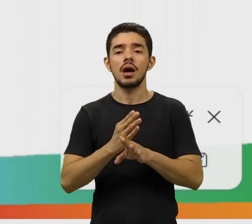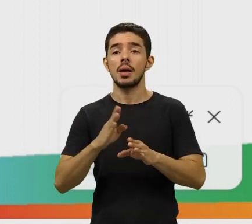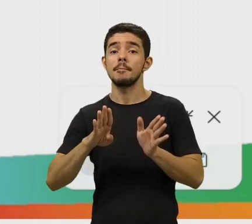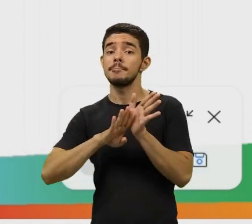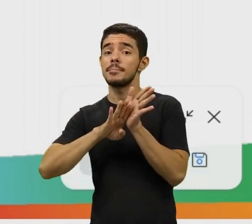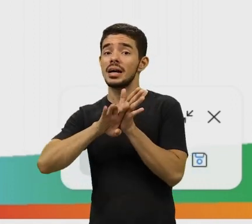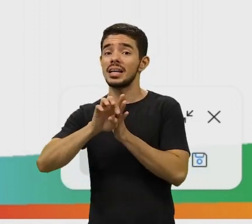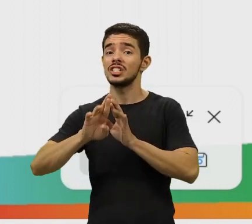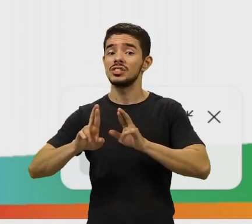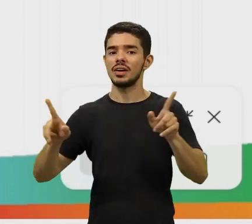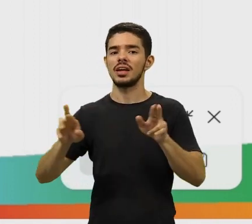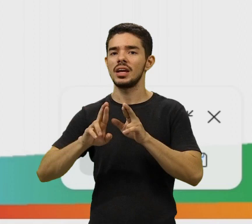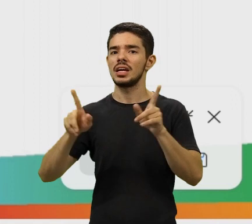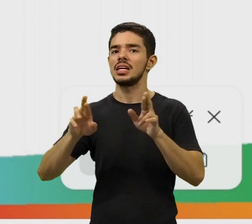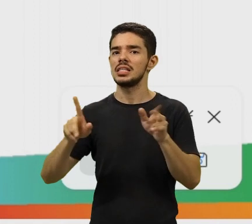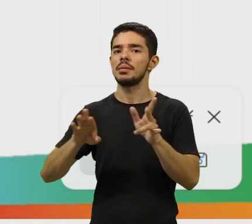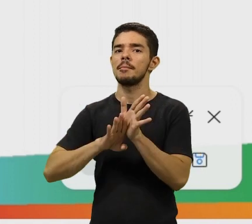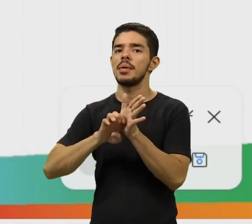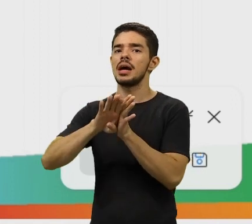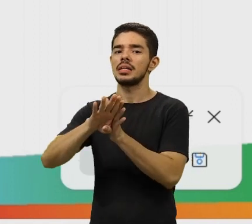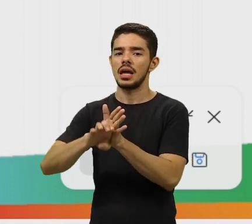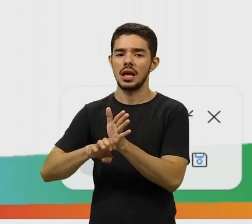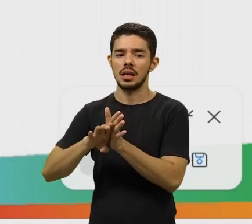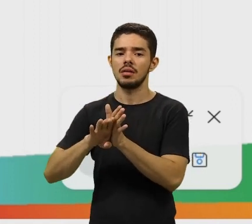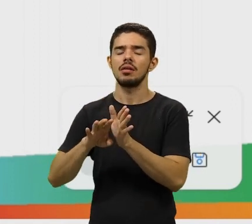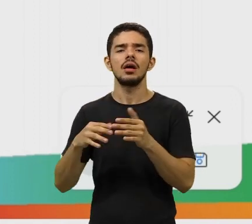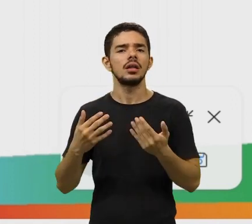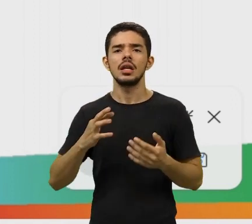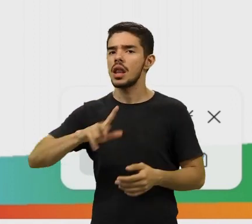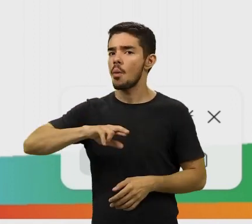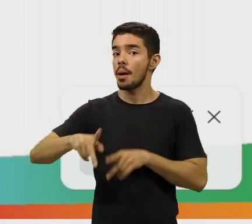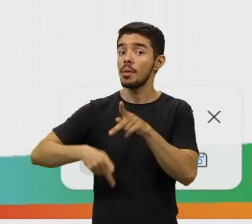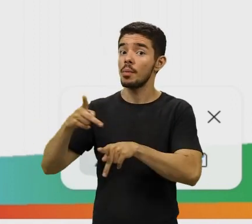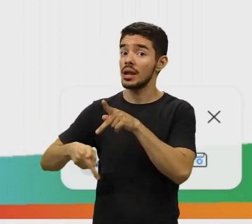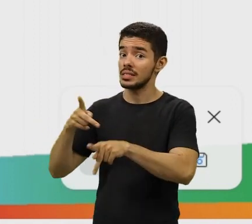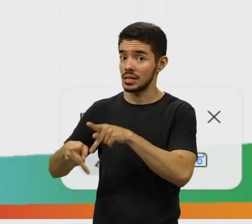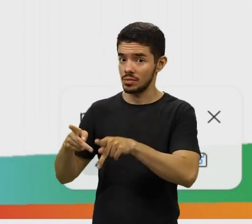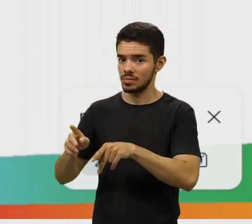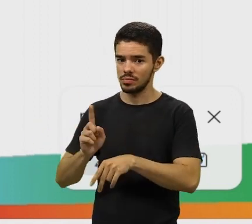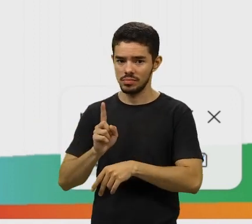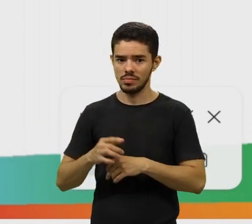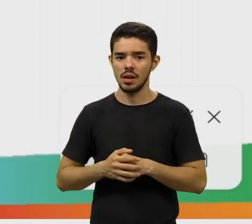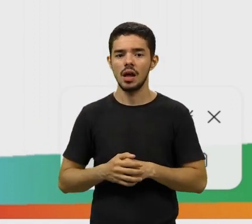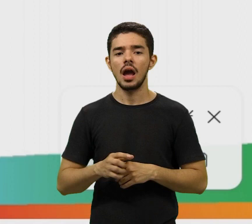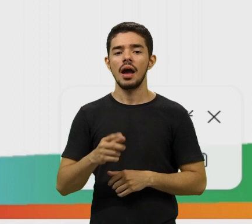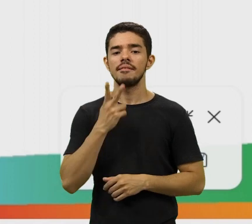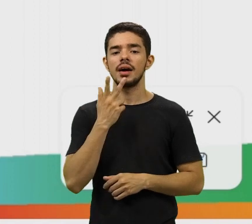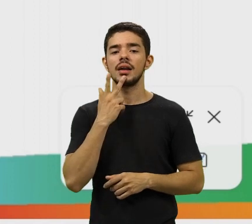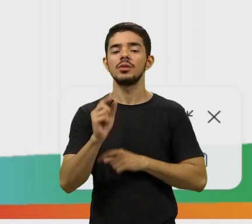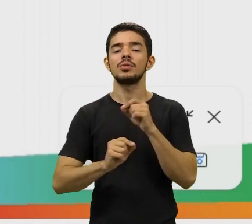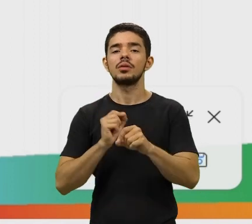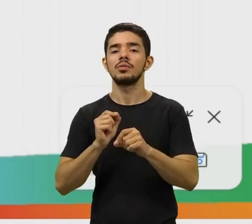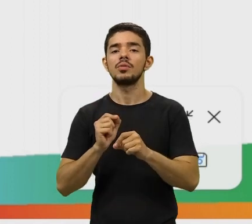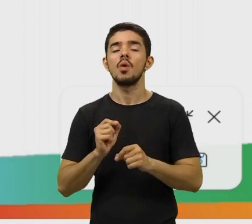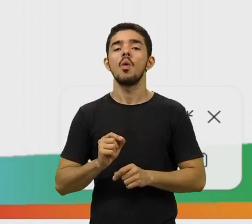bactérias. Diferentes bactérias. Se são diferentes bactérias, então não é uma população. Aqui nós estamos falando